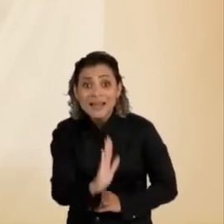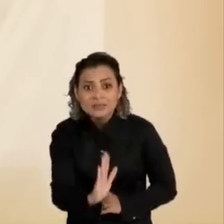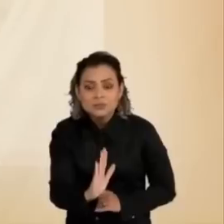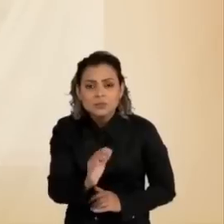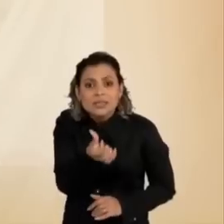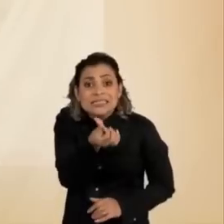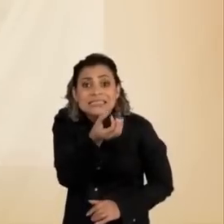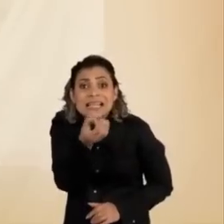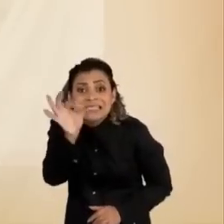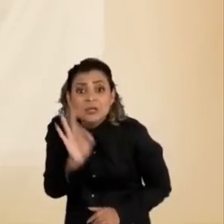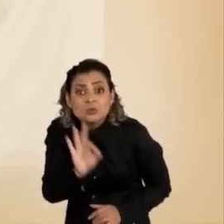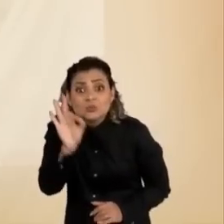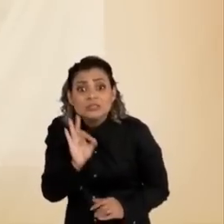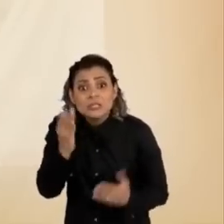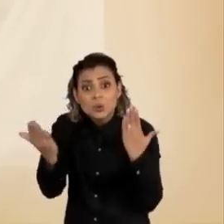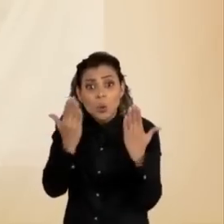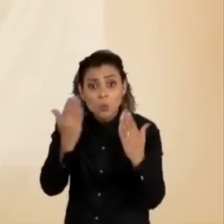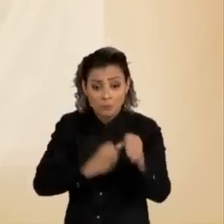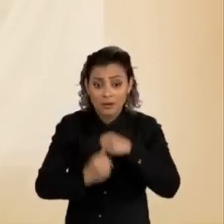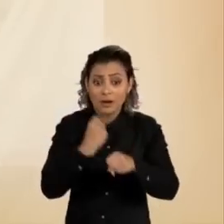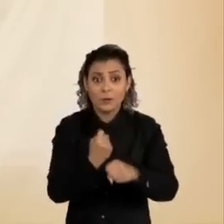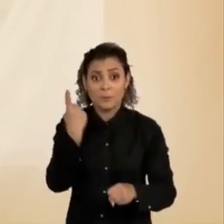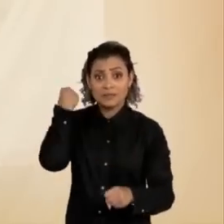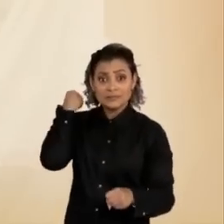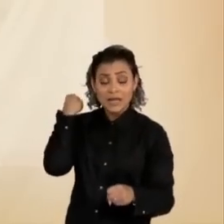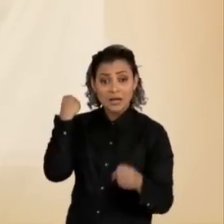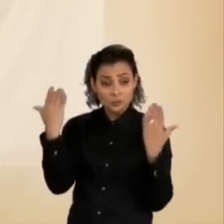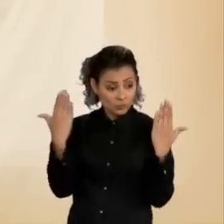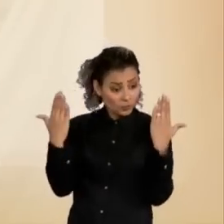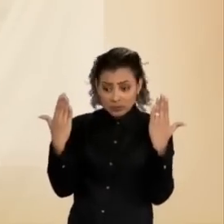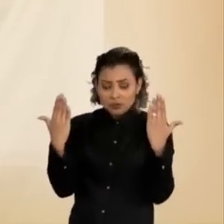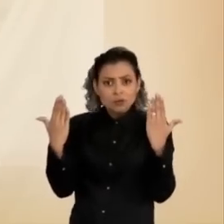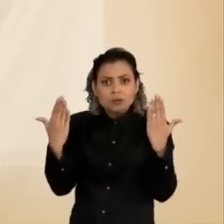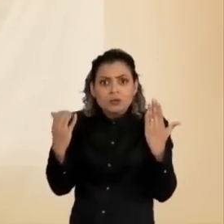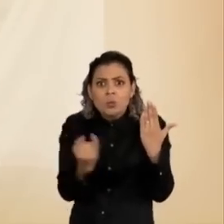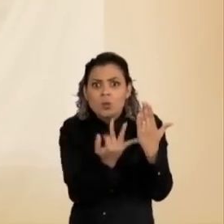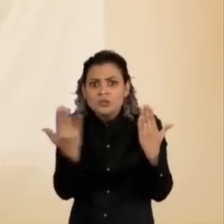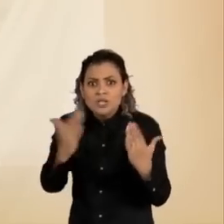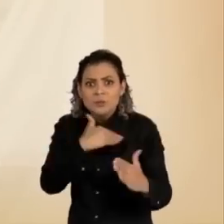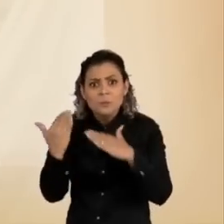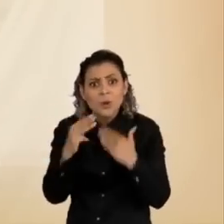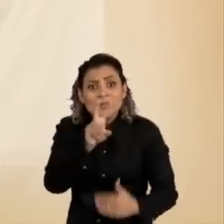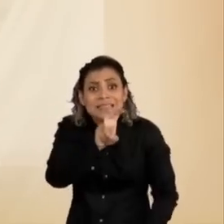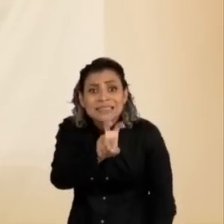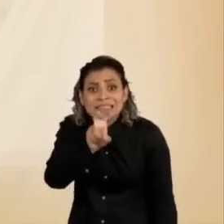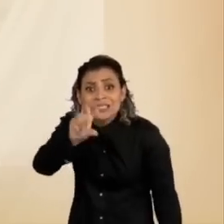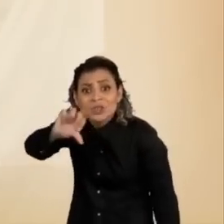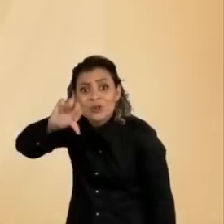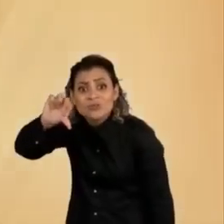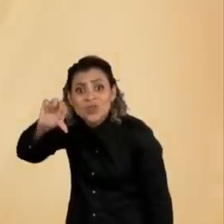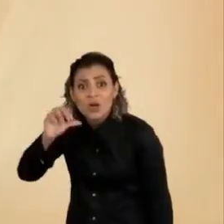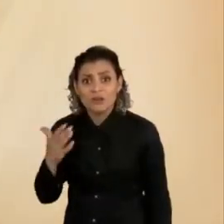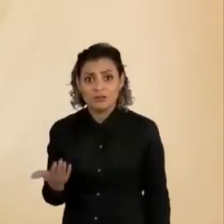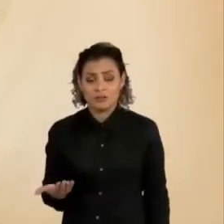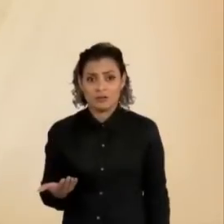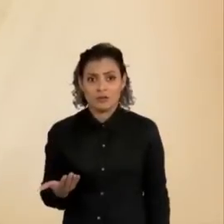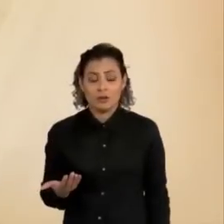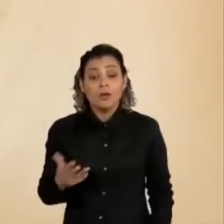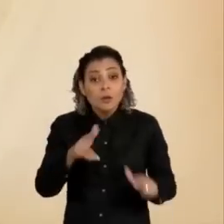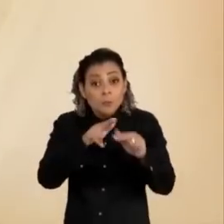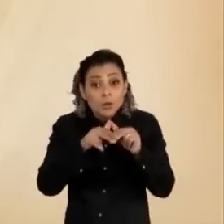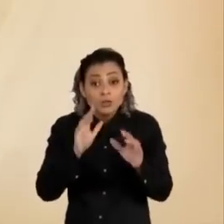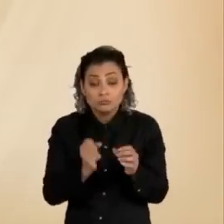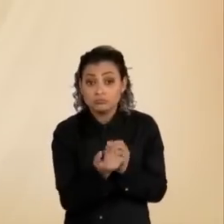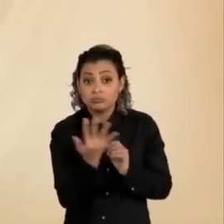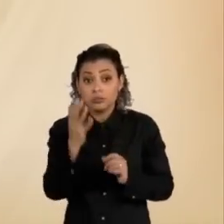de 600% em relação ao mesmo período do ano passado. O número de mortos chega a 591. Os estados com maior